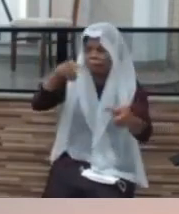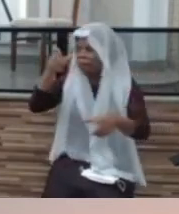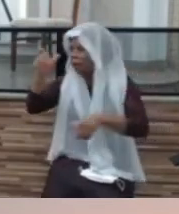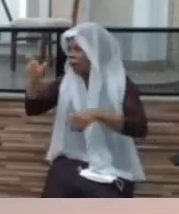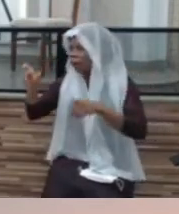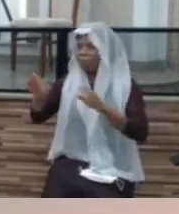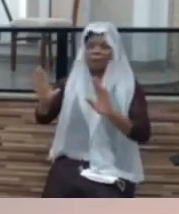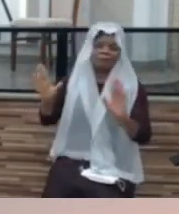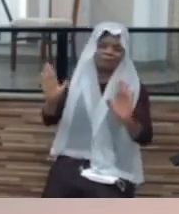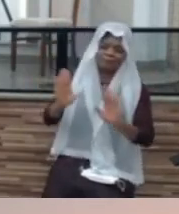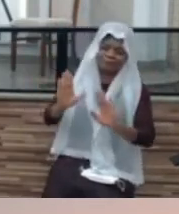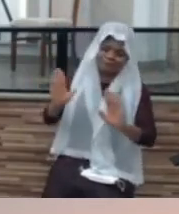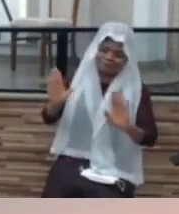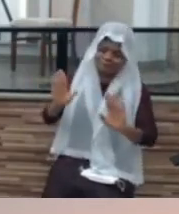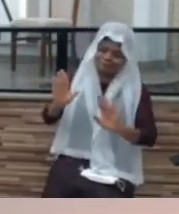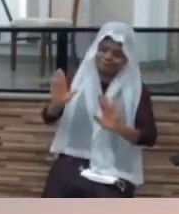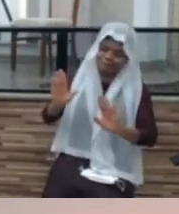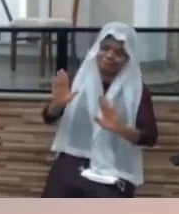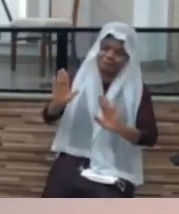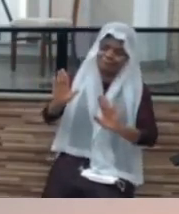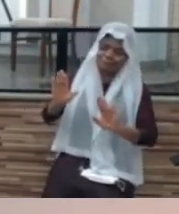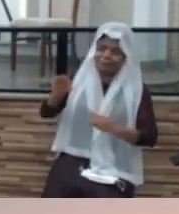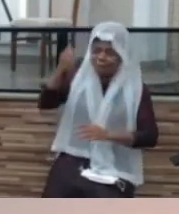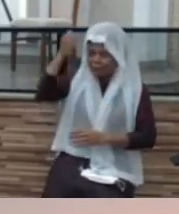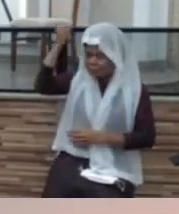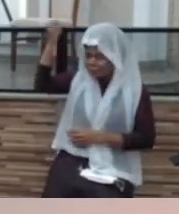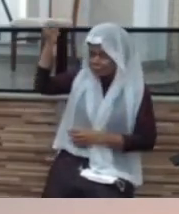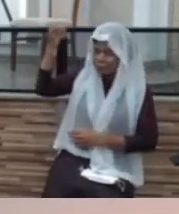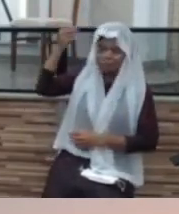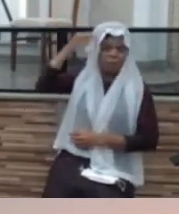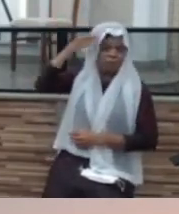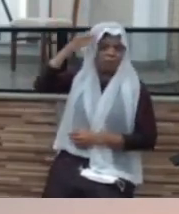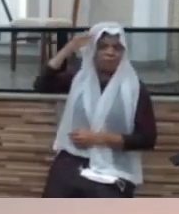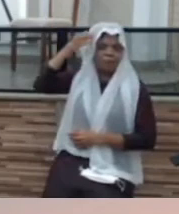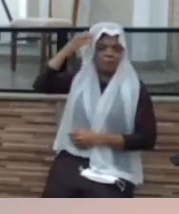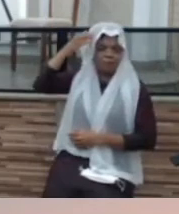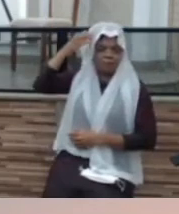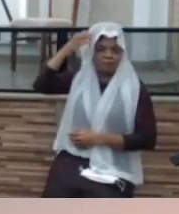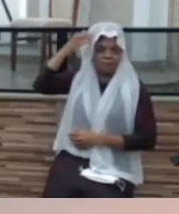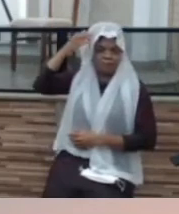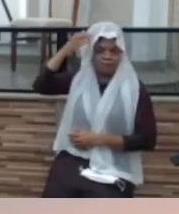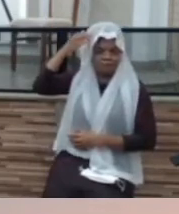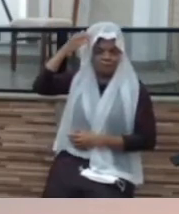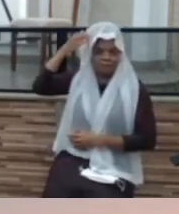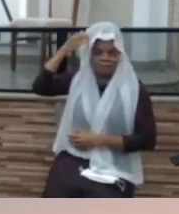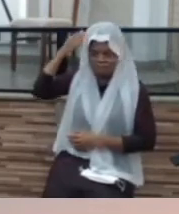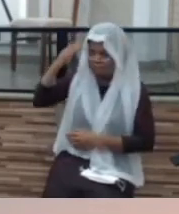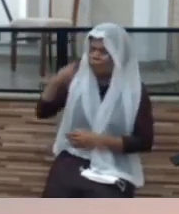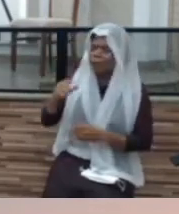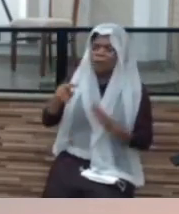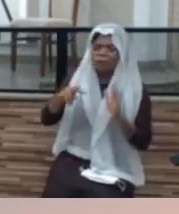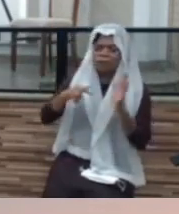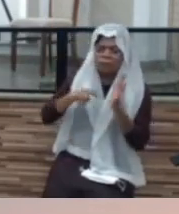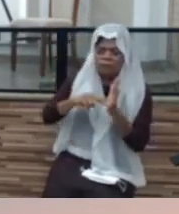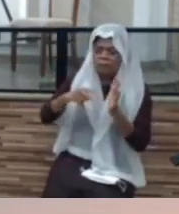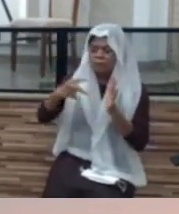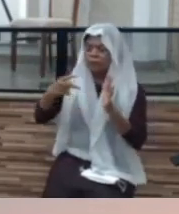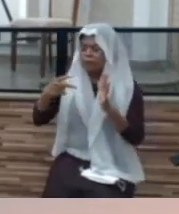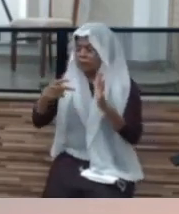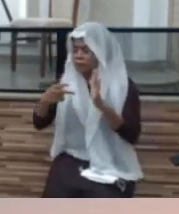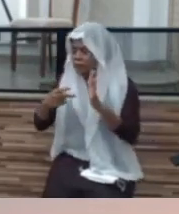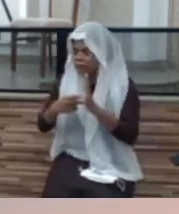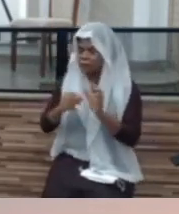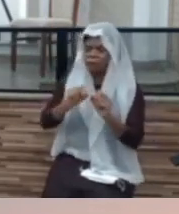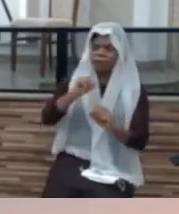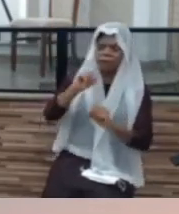só quem ele se revelava. O Jesus ressuscitado, irmão, é só quem ele revela, né? Ele mesmo disse, né, eu conheço o Pai